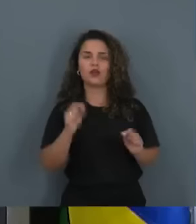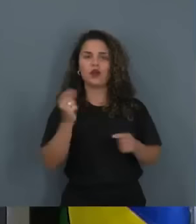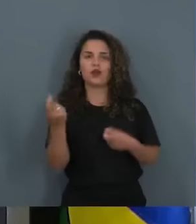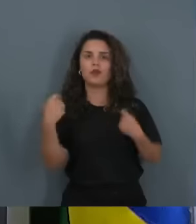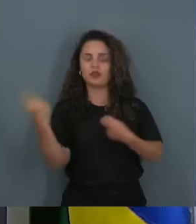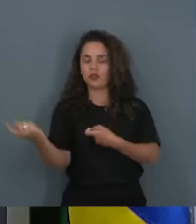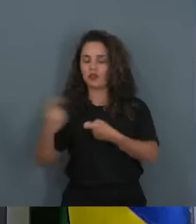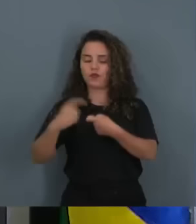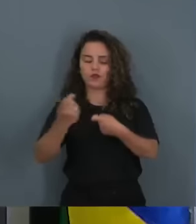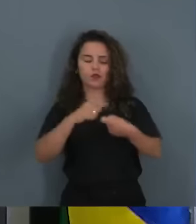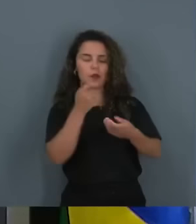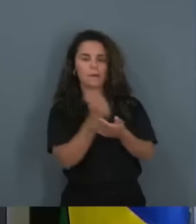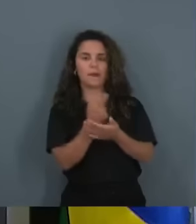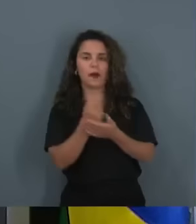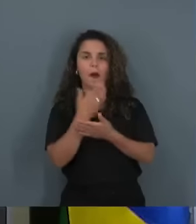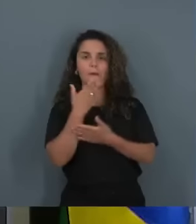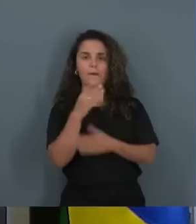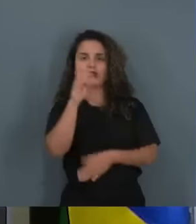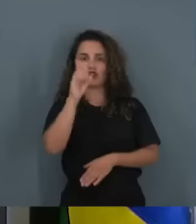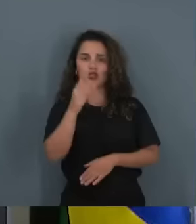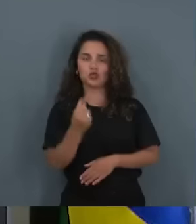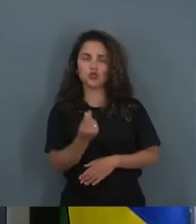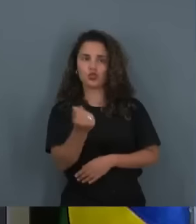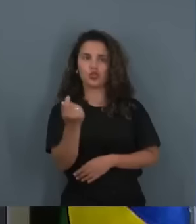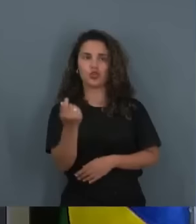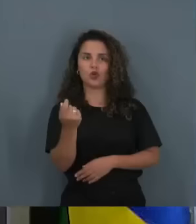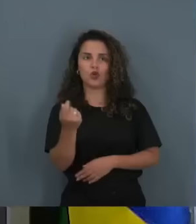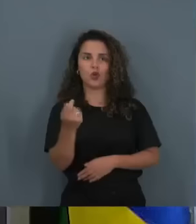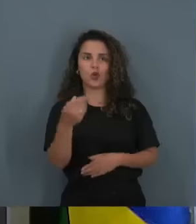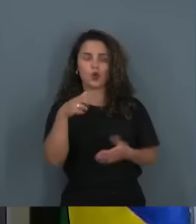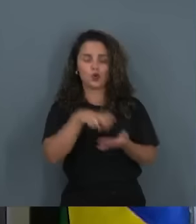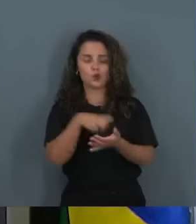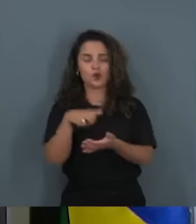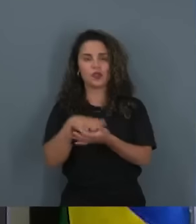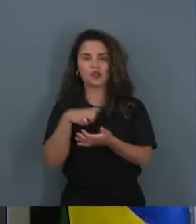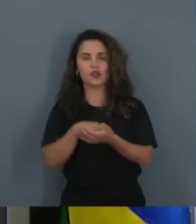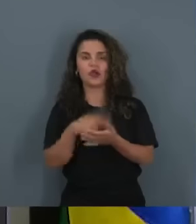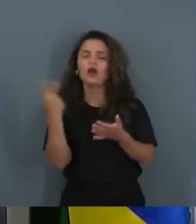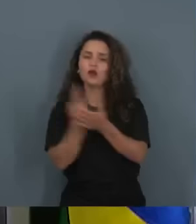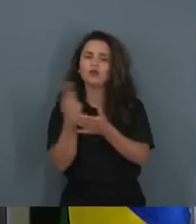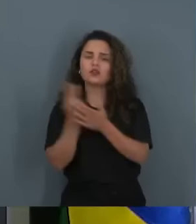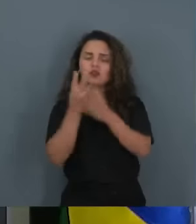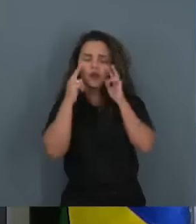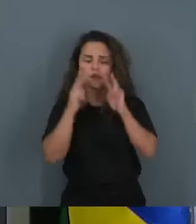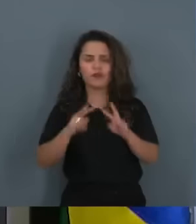devolver o dinheiro, vai pedir o dinheiro de volta, os réus confessam. É isso que a gente vai ver?